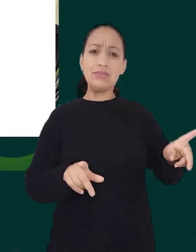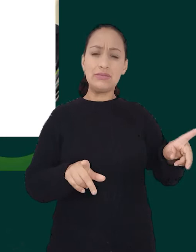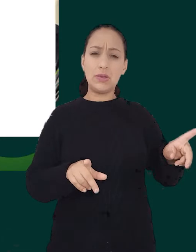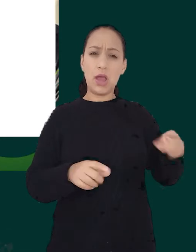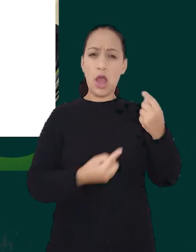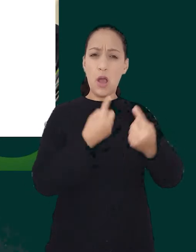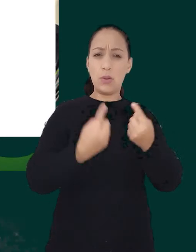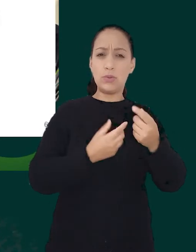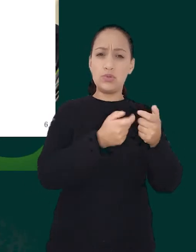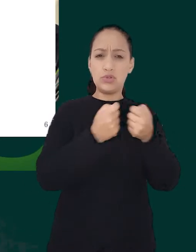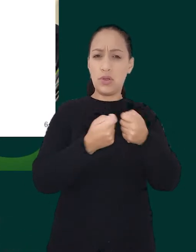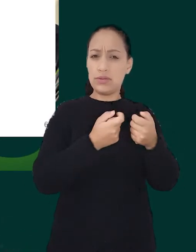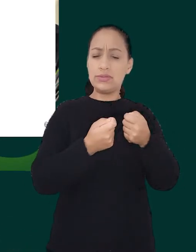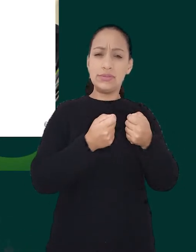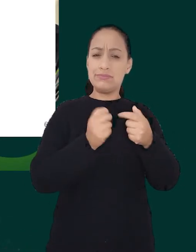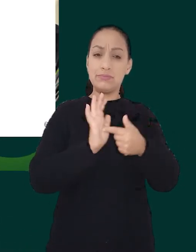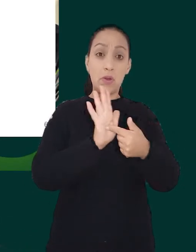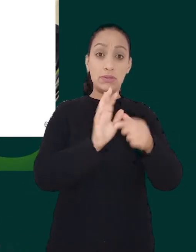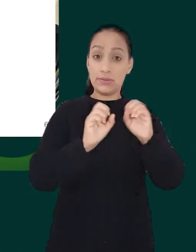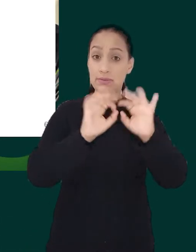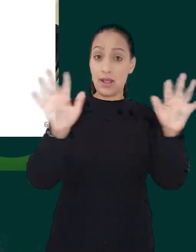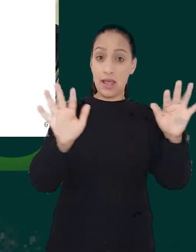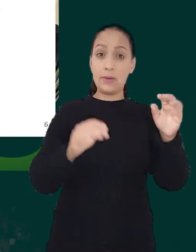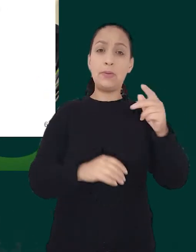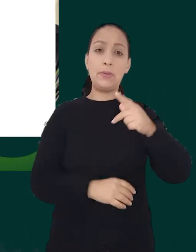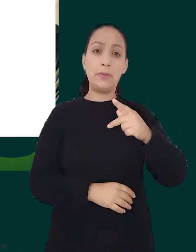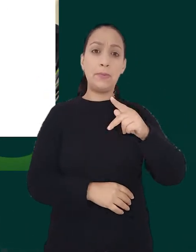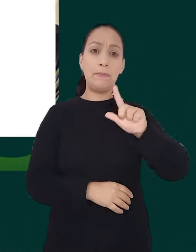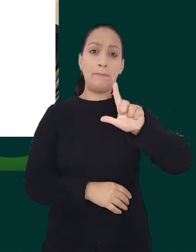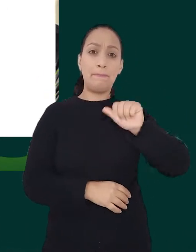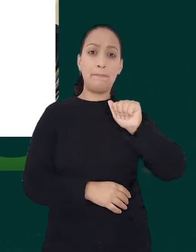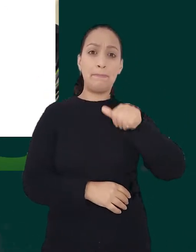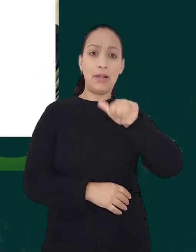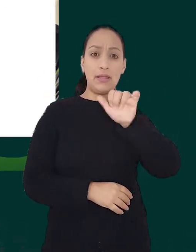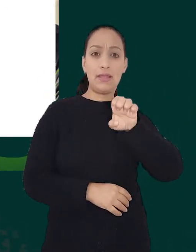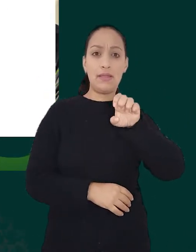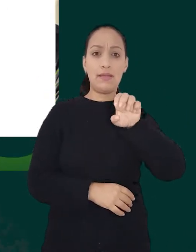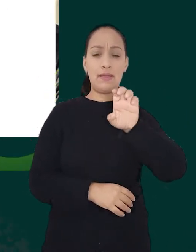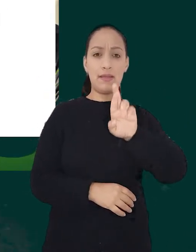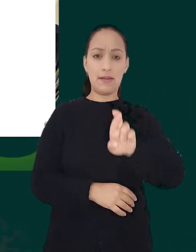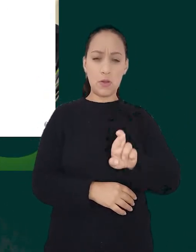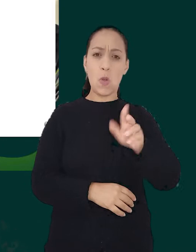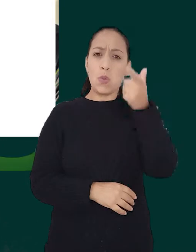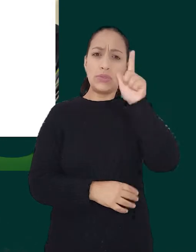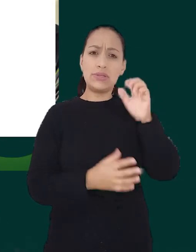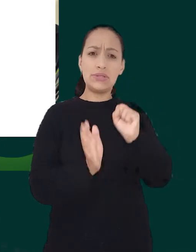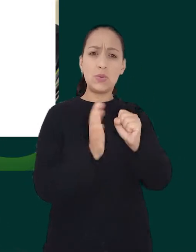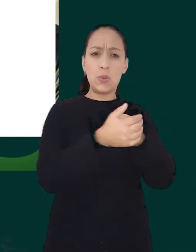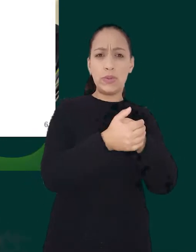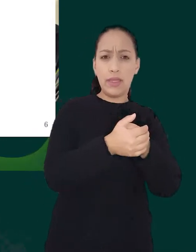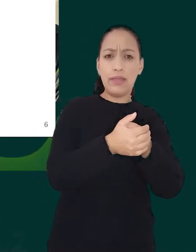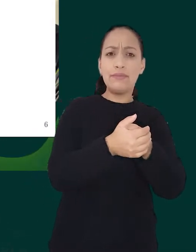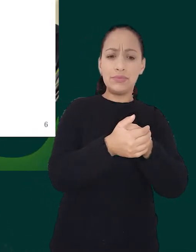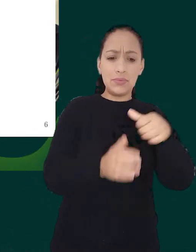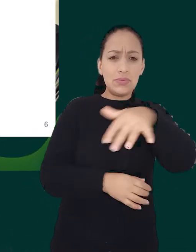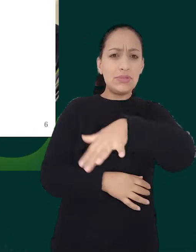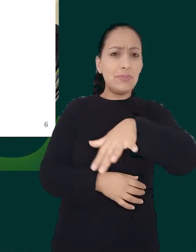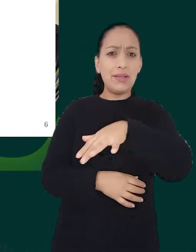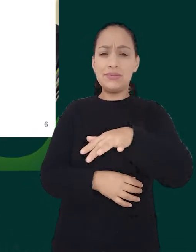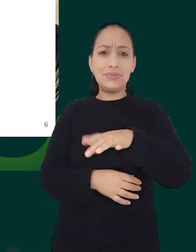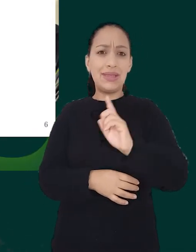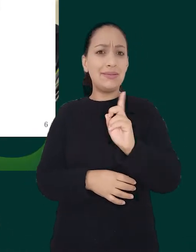explícito que o player consegue se esconder de um NPC num espaço que ele não está procurando,